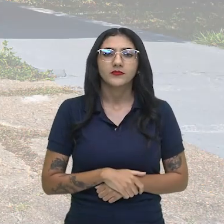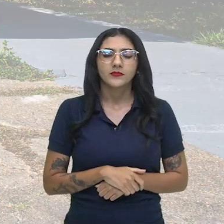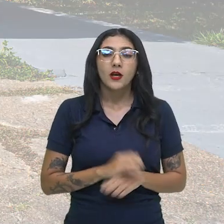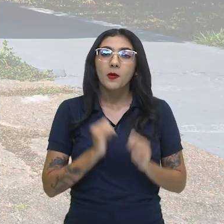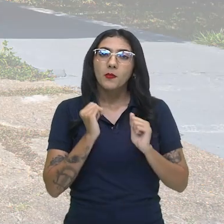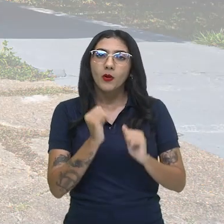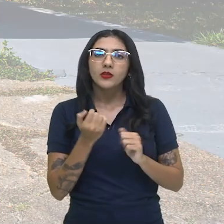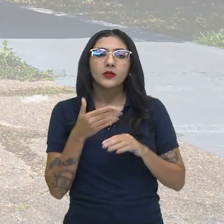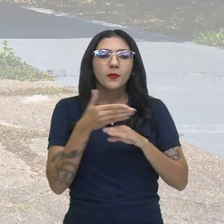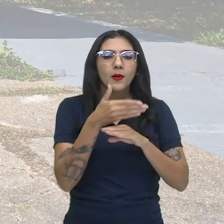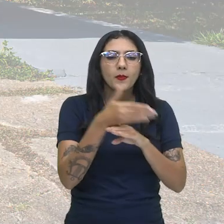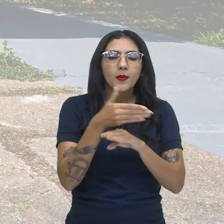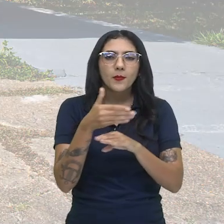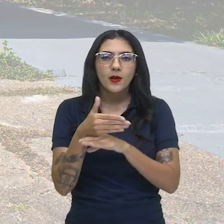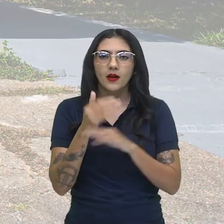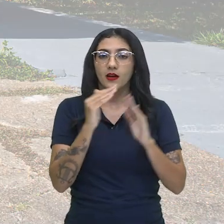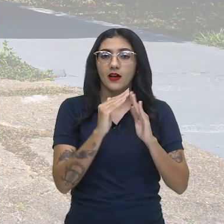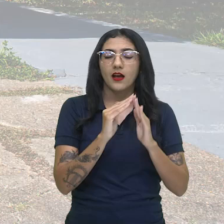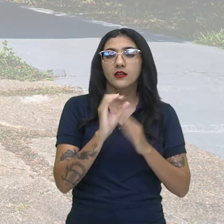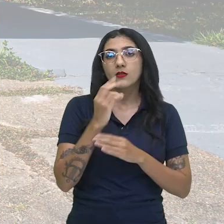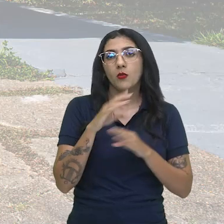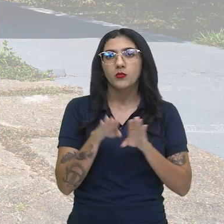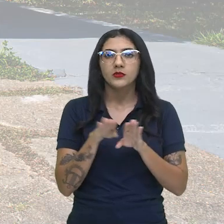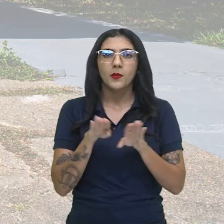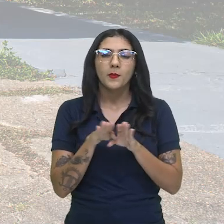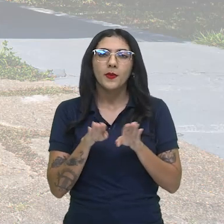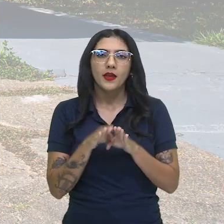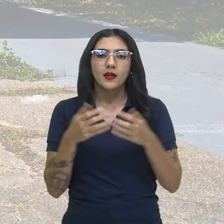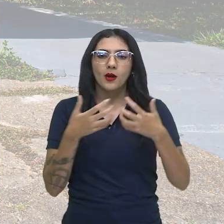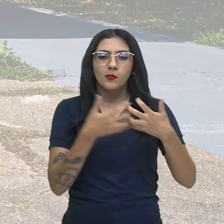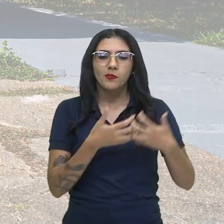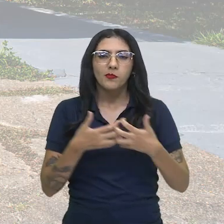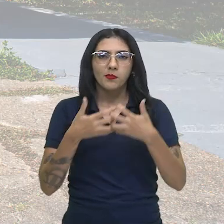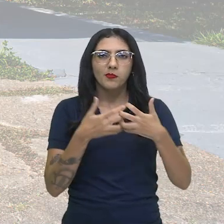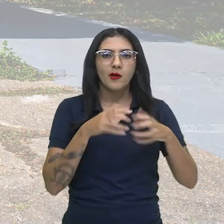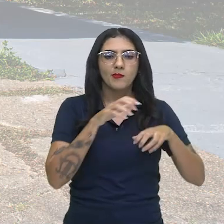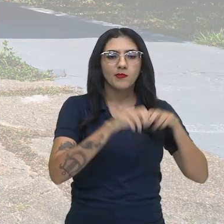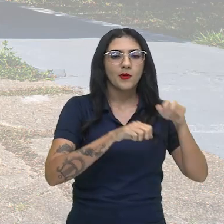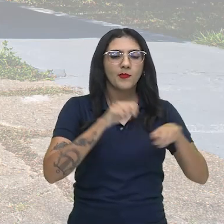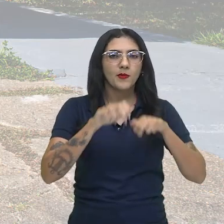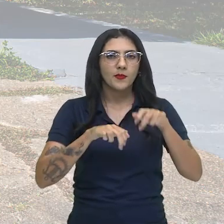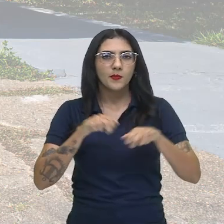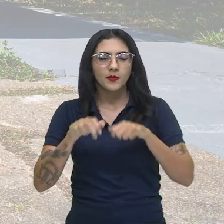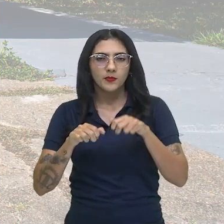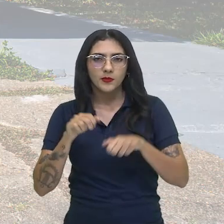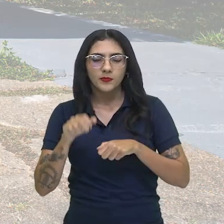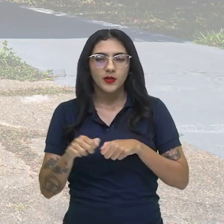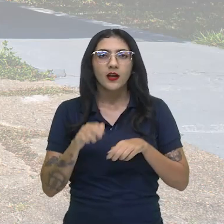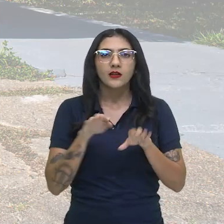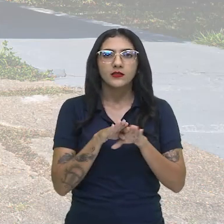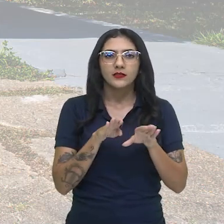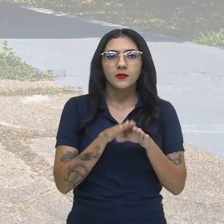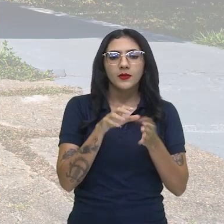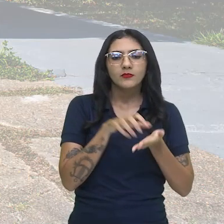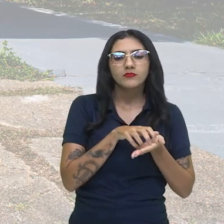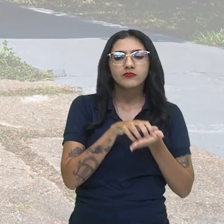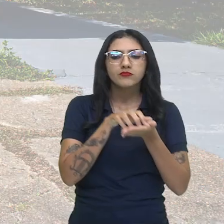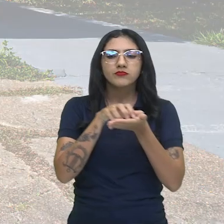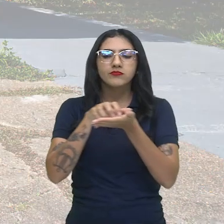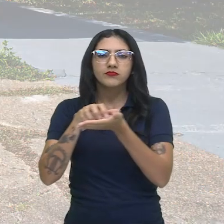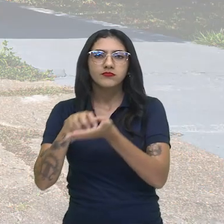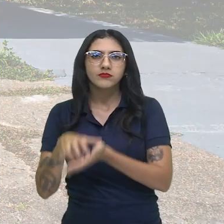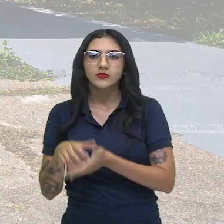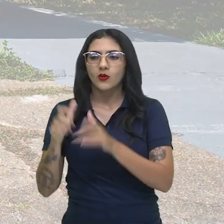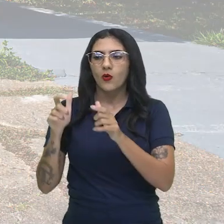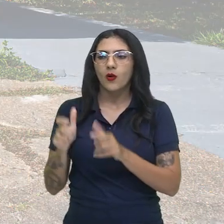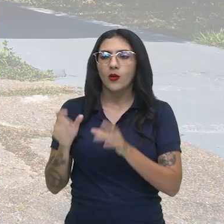porta a porta ou através de caminhões que passam para pegar esses resíduos, levando os materiais ao posto